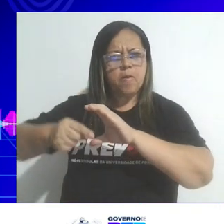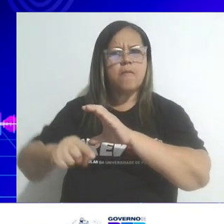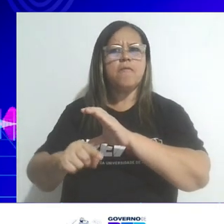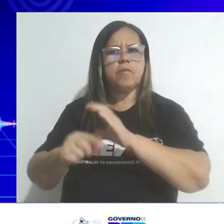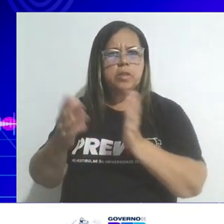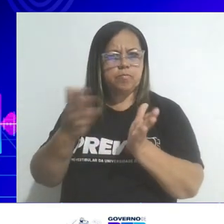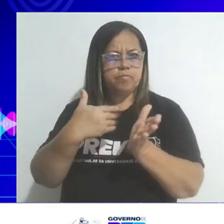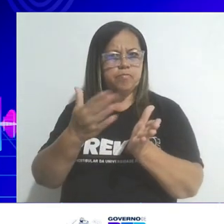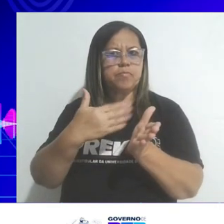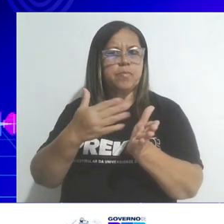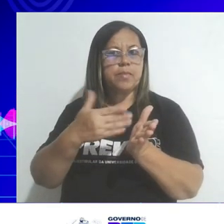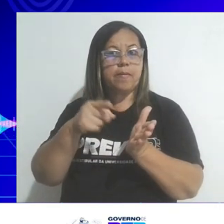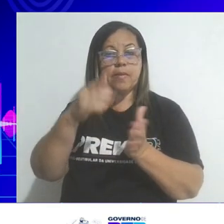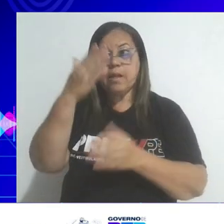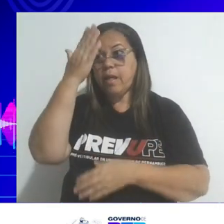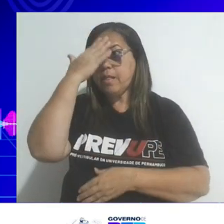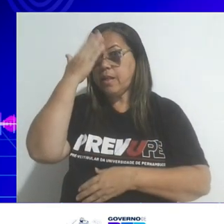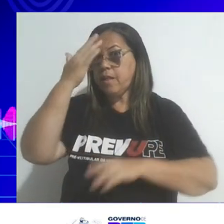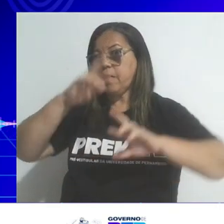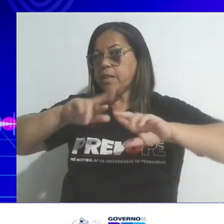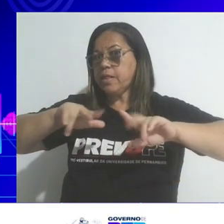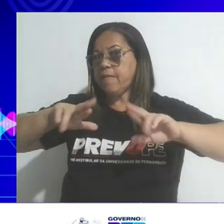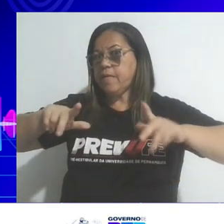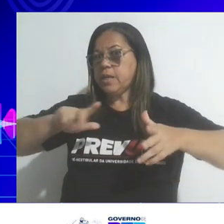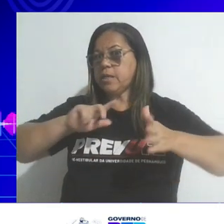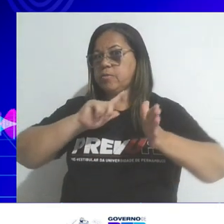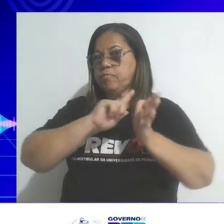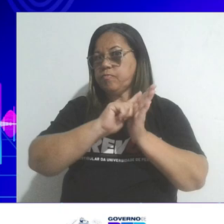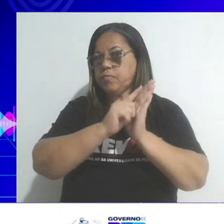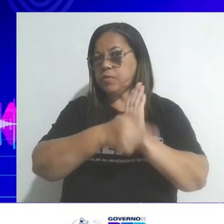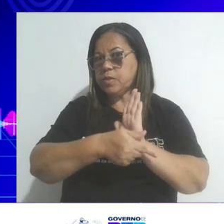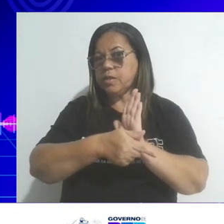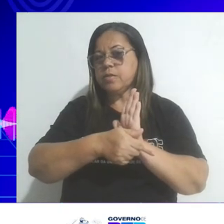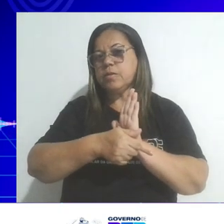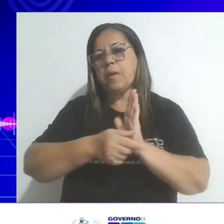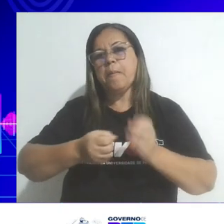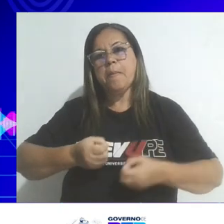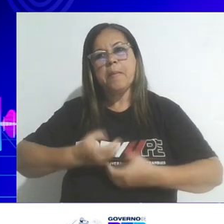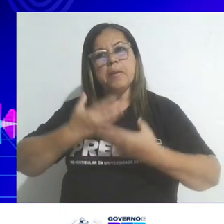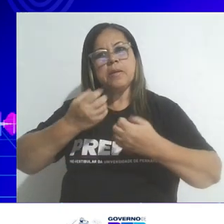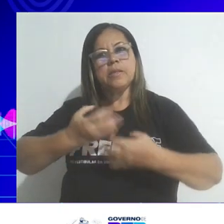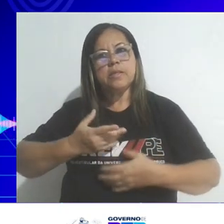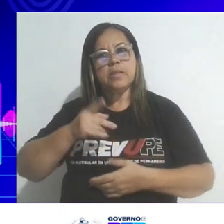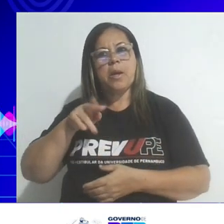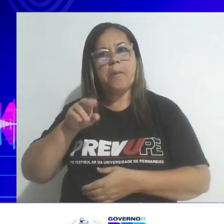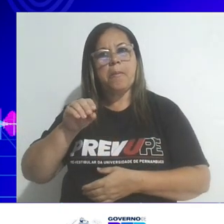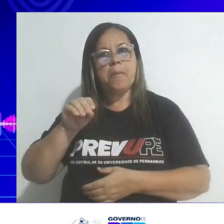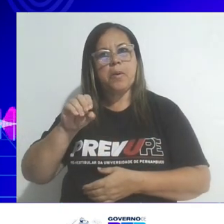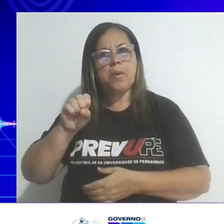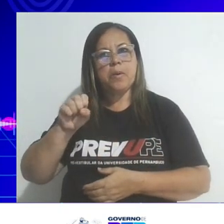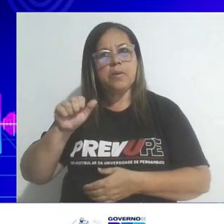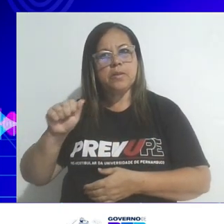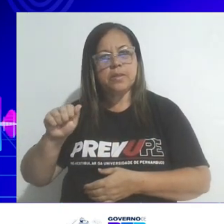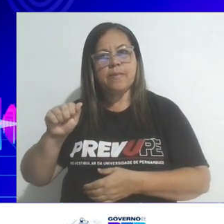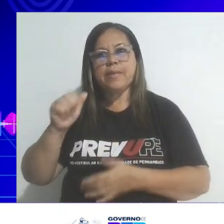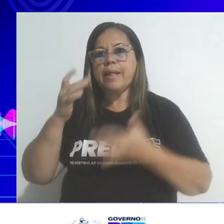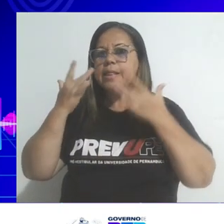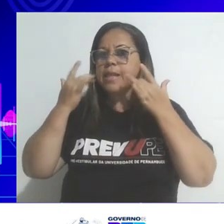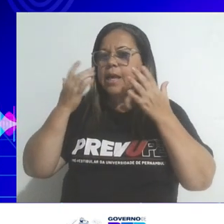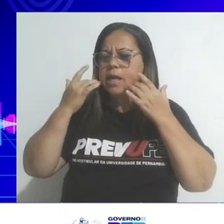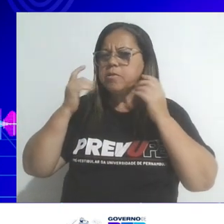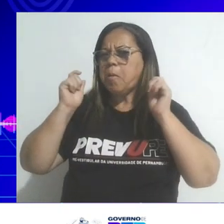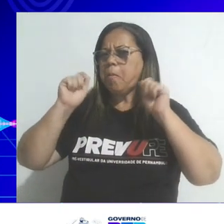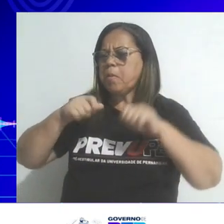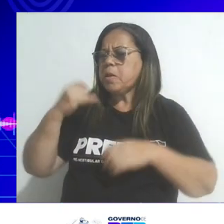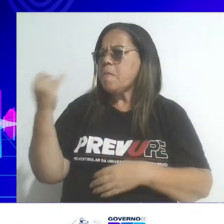obas a compreensão dos diferentes gêneros literários como poesia prosa e teatro é essencial para identificar